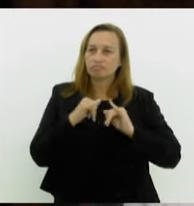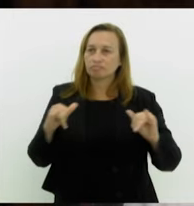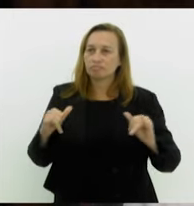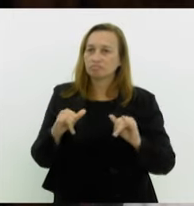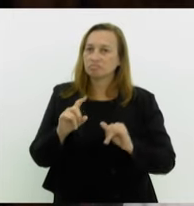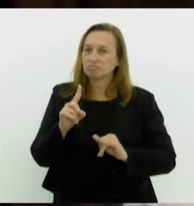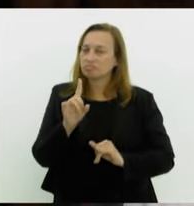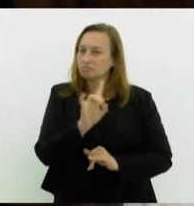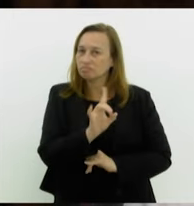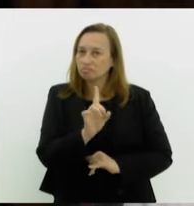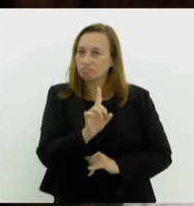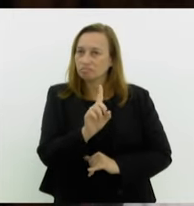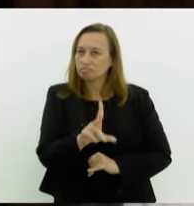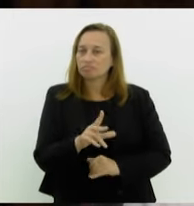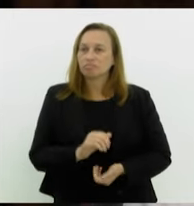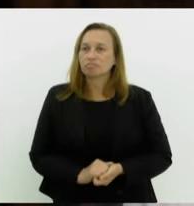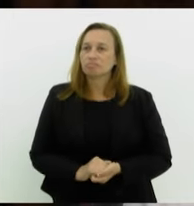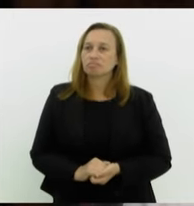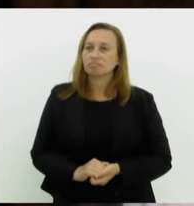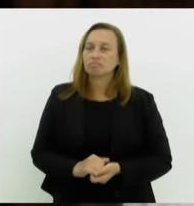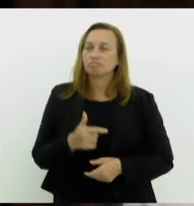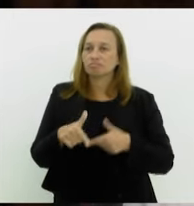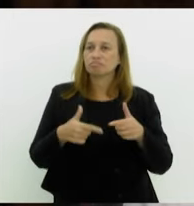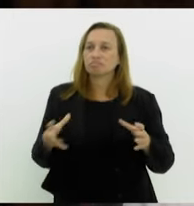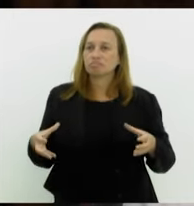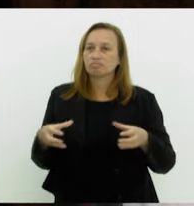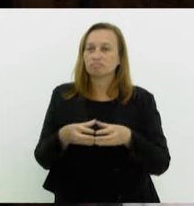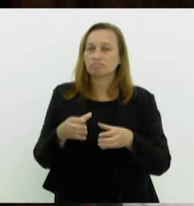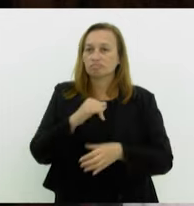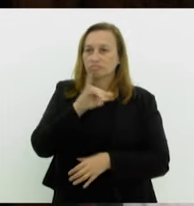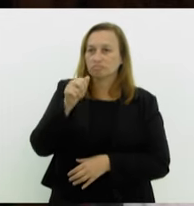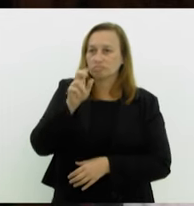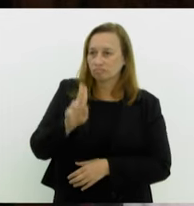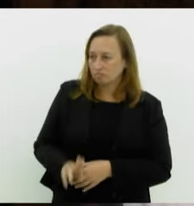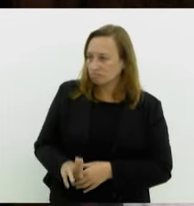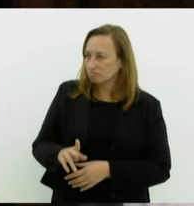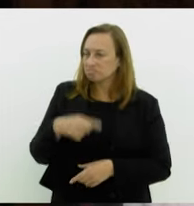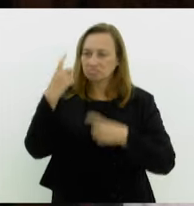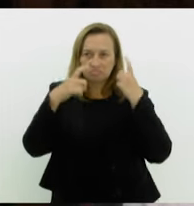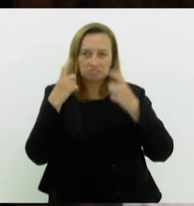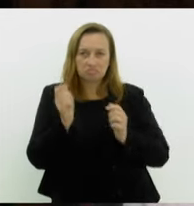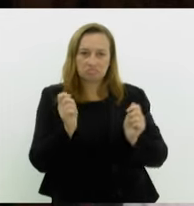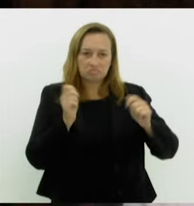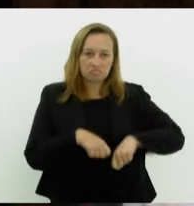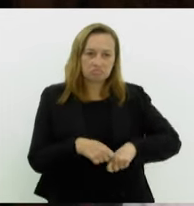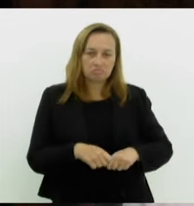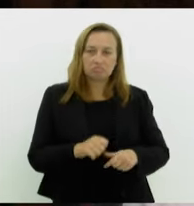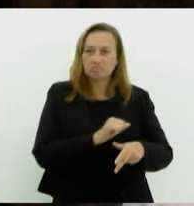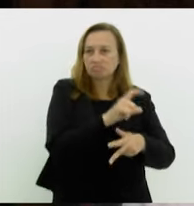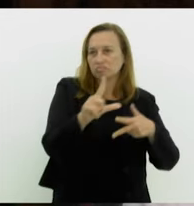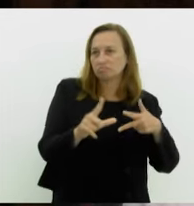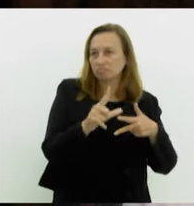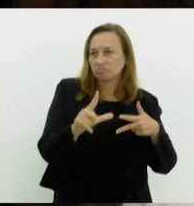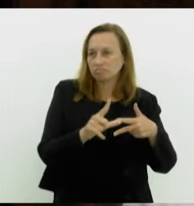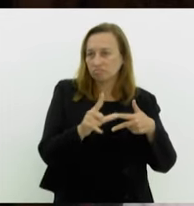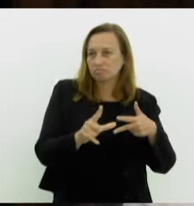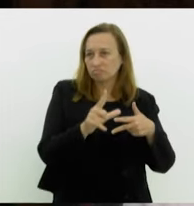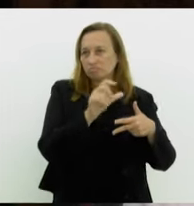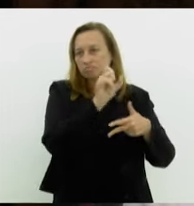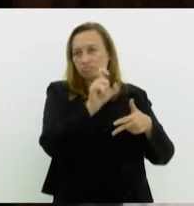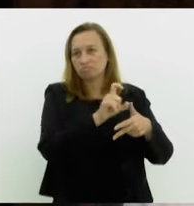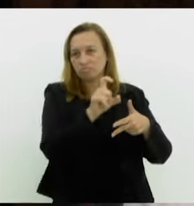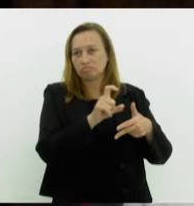não estão sozinha trabalhando em Rede Ju nós não estamos preocupadas se a competência é do Legislativo se é do